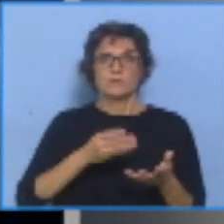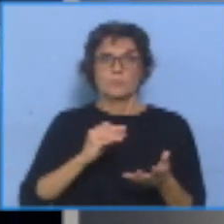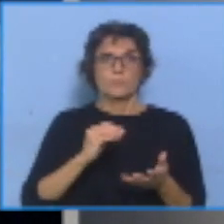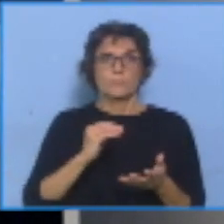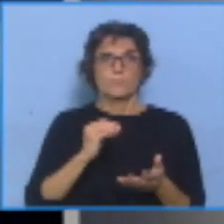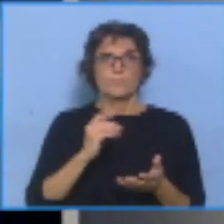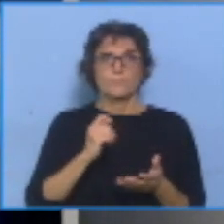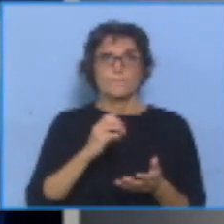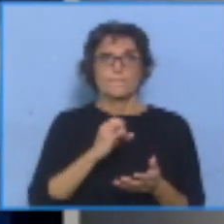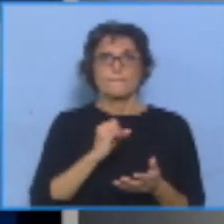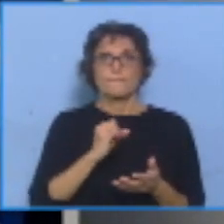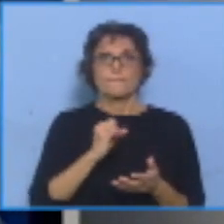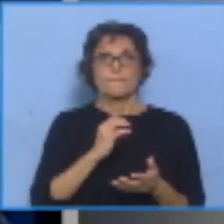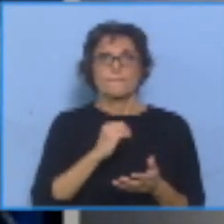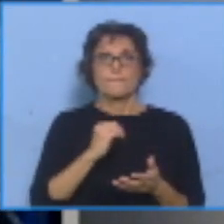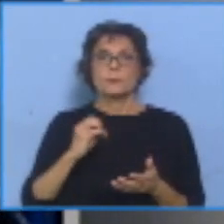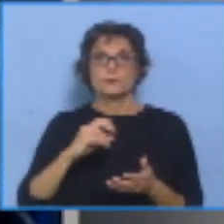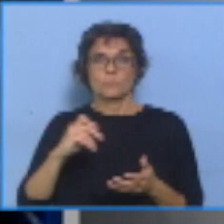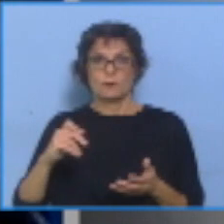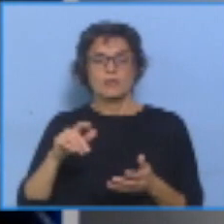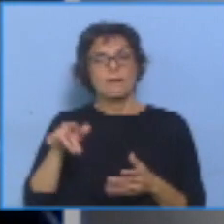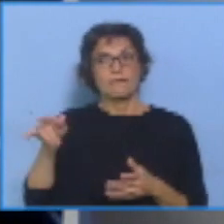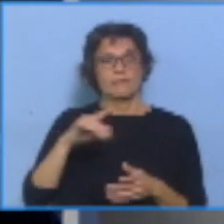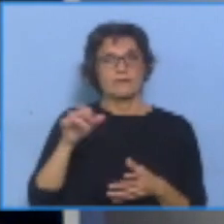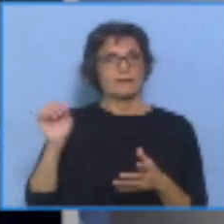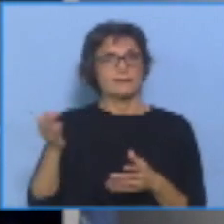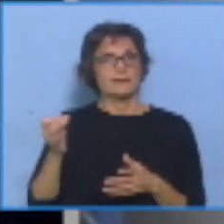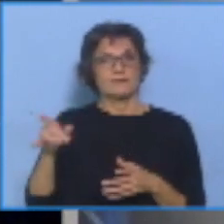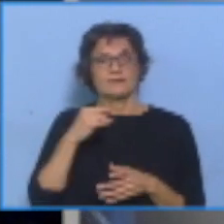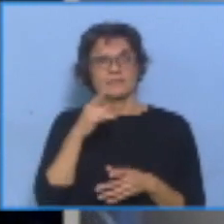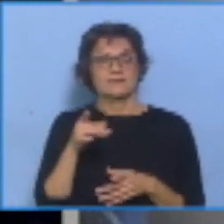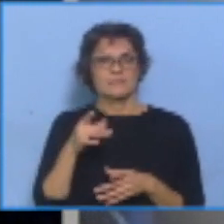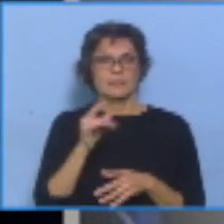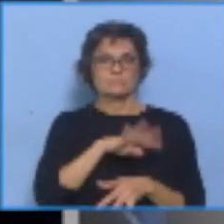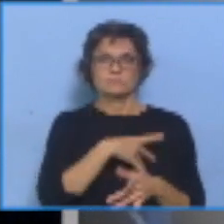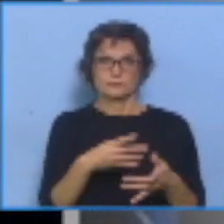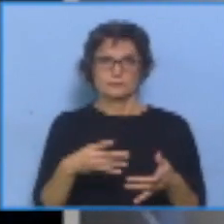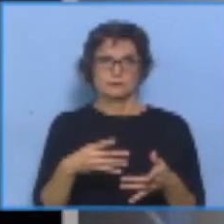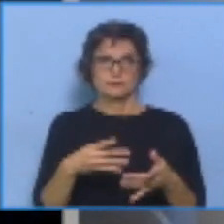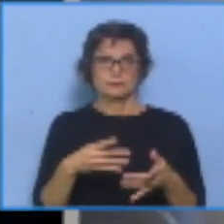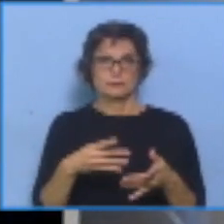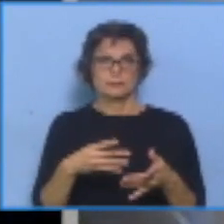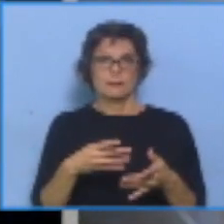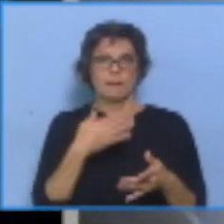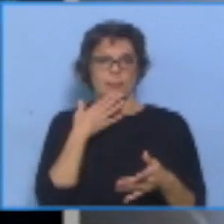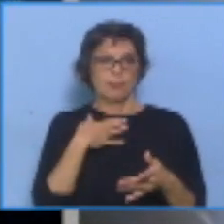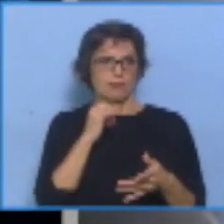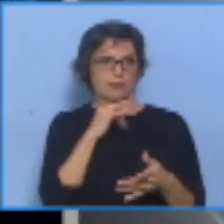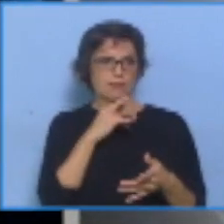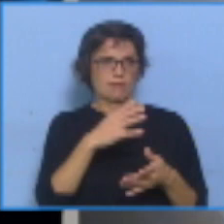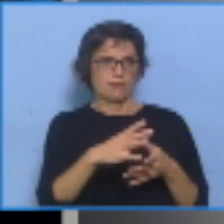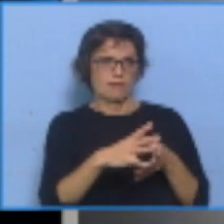Porque a Sofia dizia: a poesia para mim faz-me comungar com o mundo. para Fernando